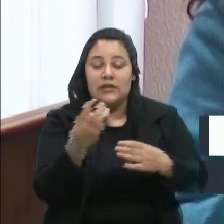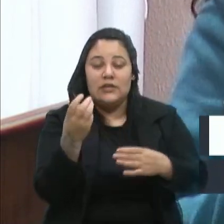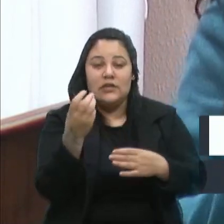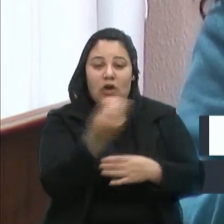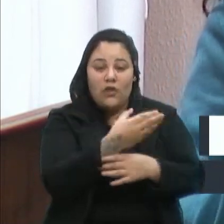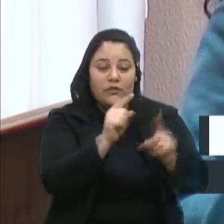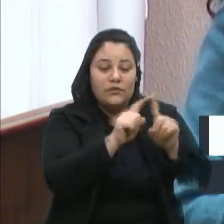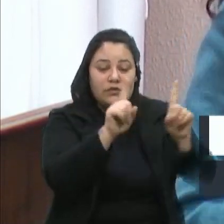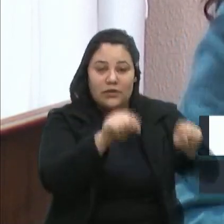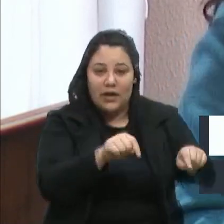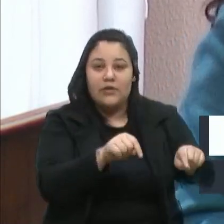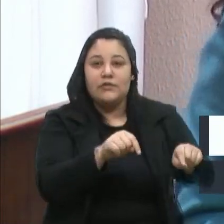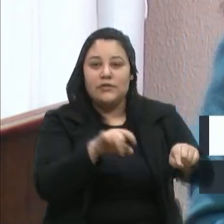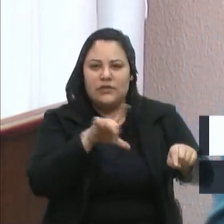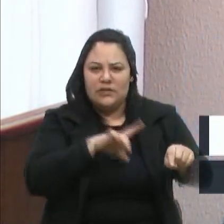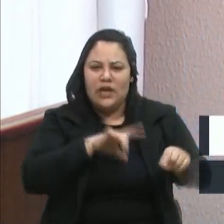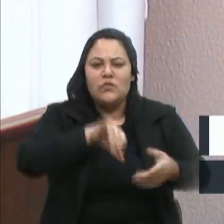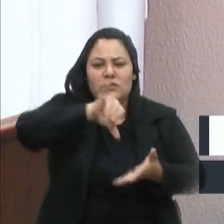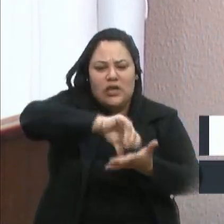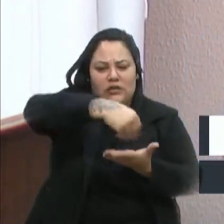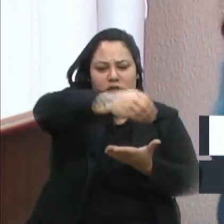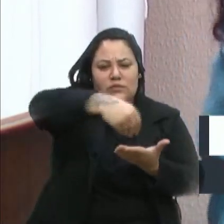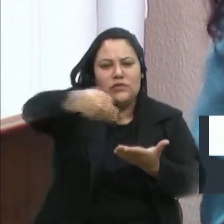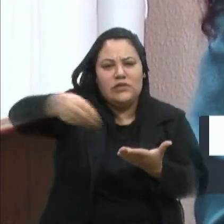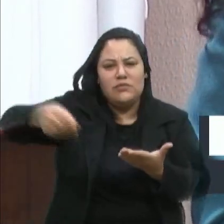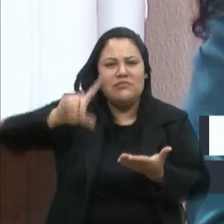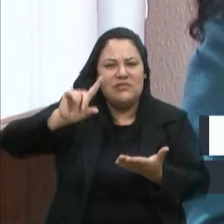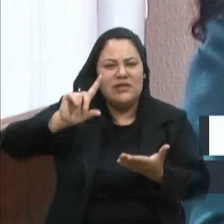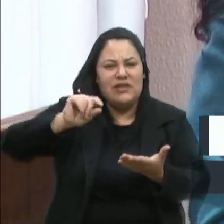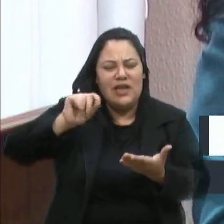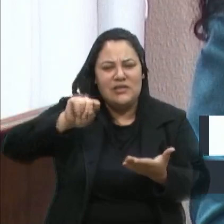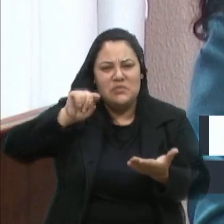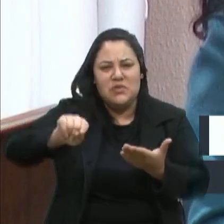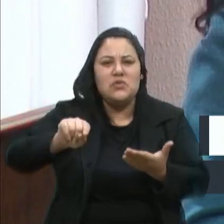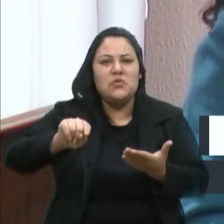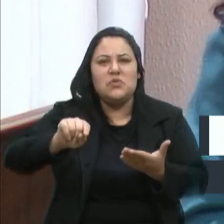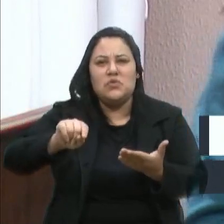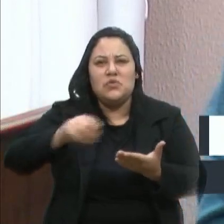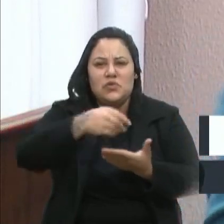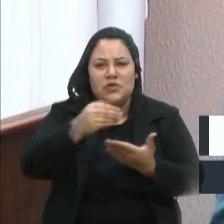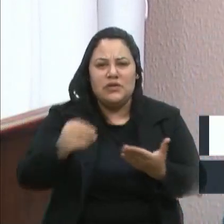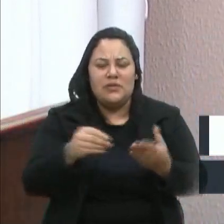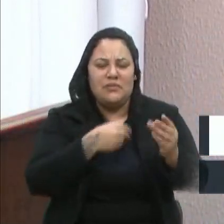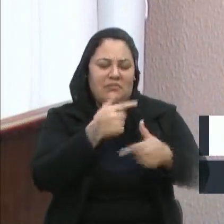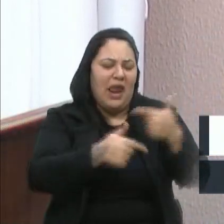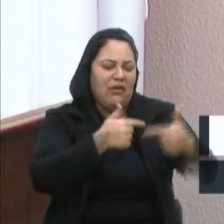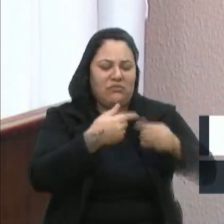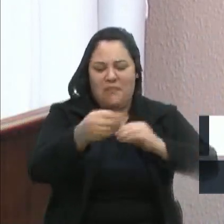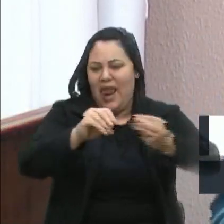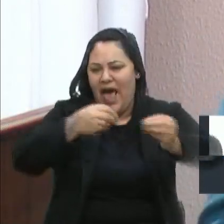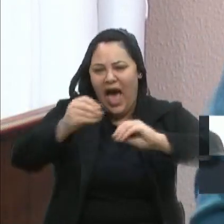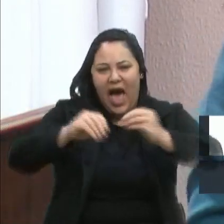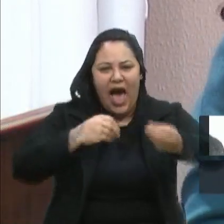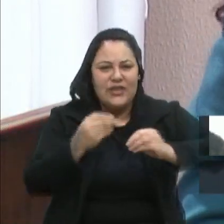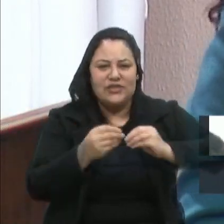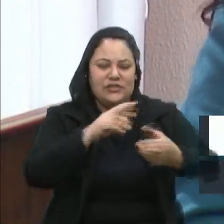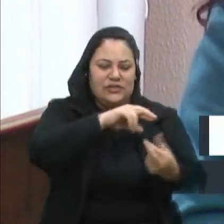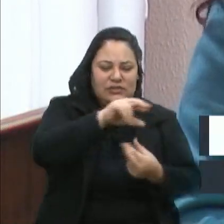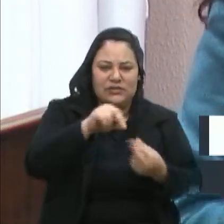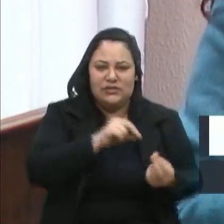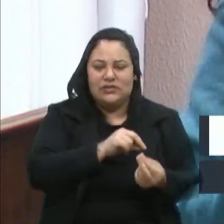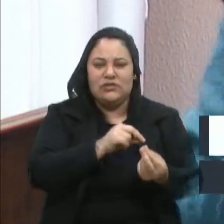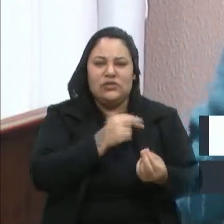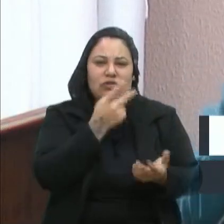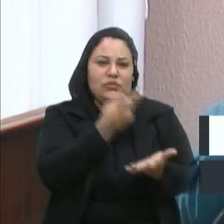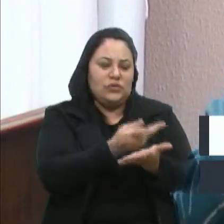de distribuição com mais de 10 mil itens, trabalha com embalagens, com descartáveis em geral, produtos e equipamentos para limpeza,